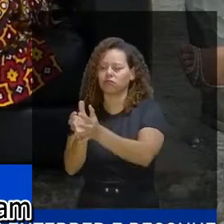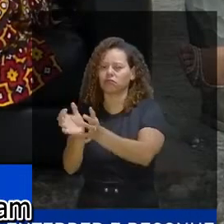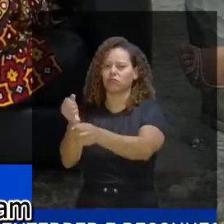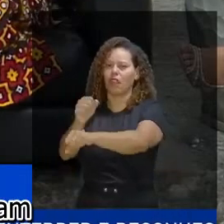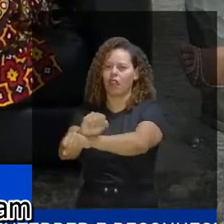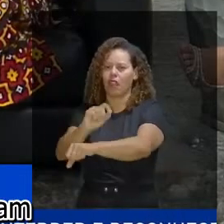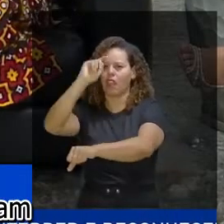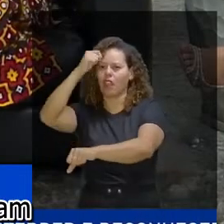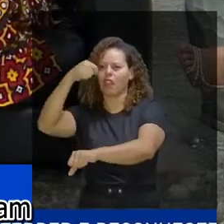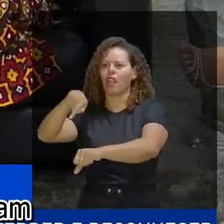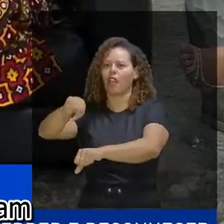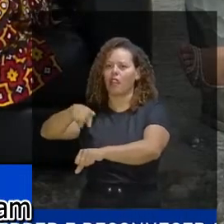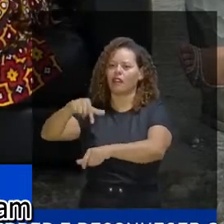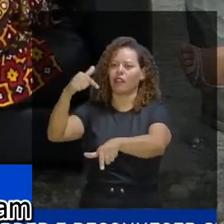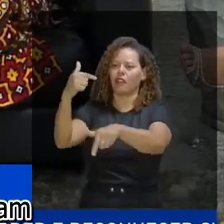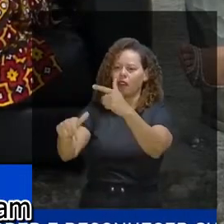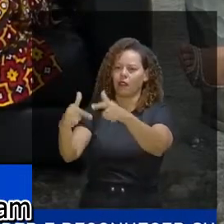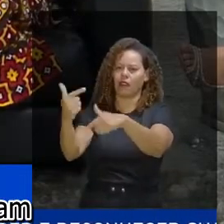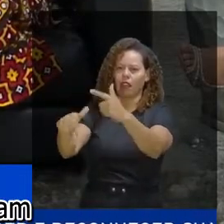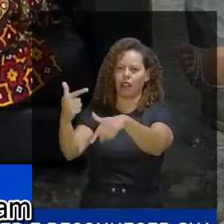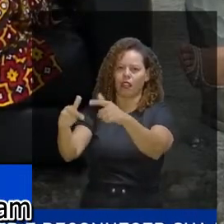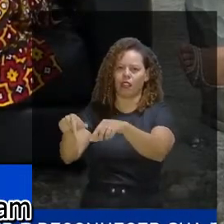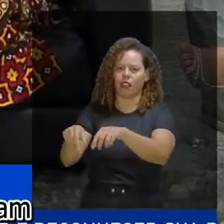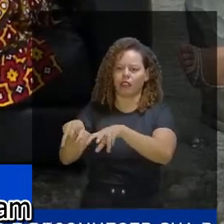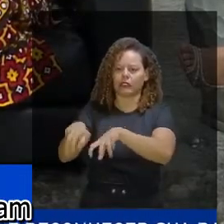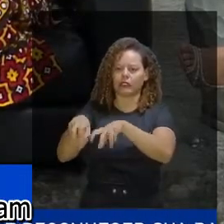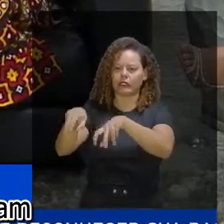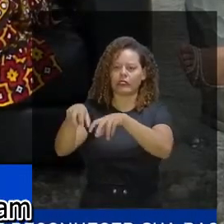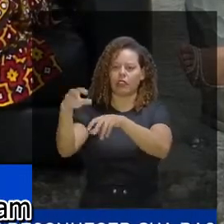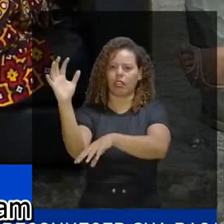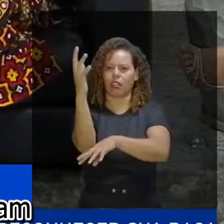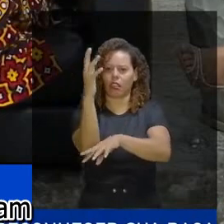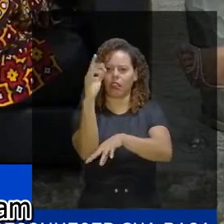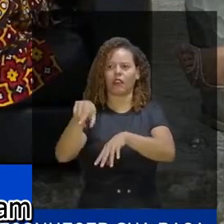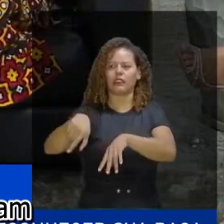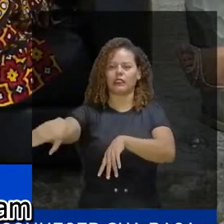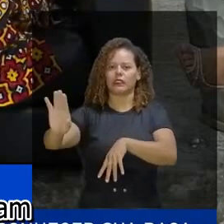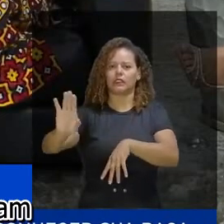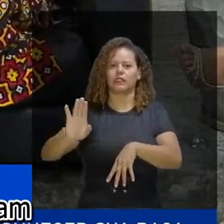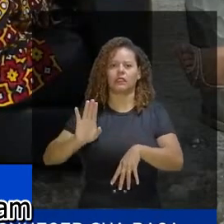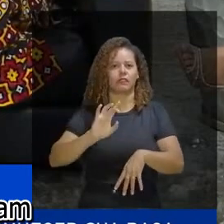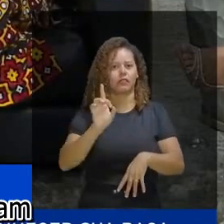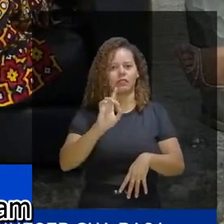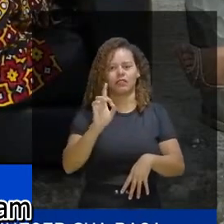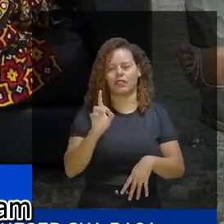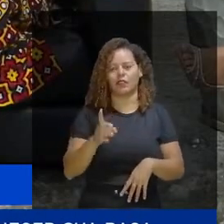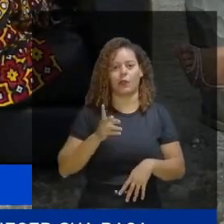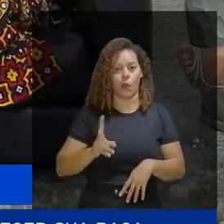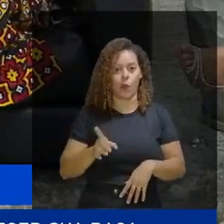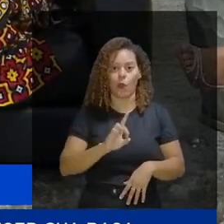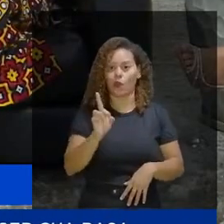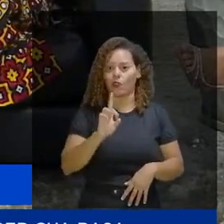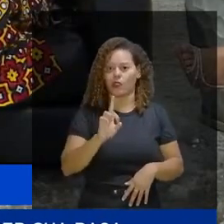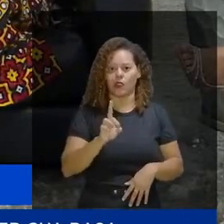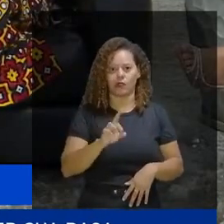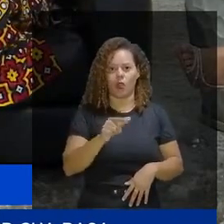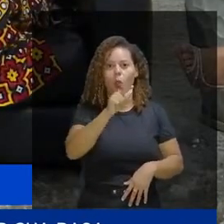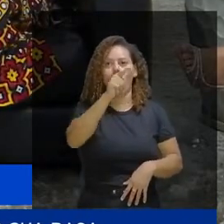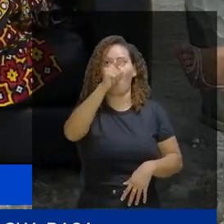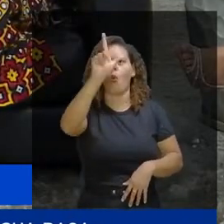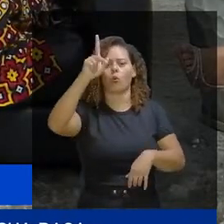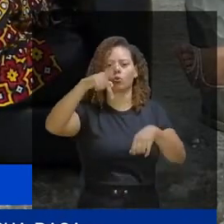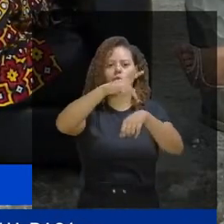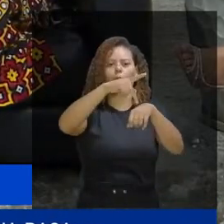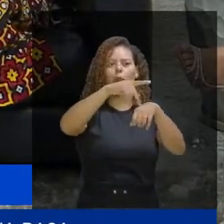café, preferiram trazer o italiano, o alemão, o português, o japonês, para serem